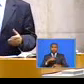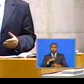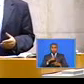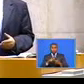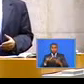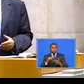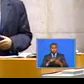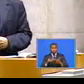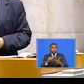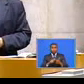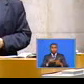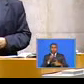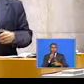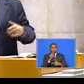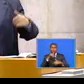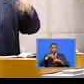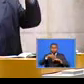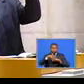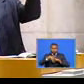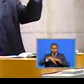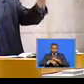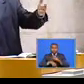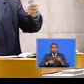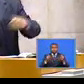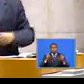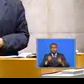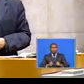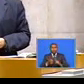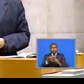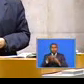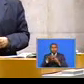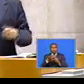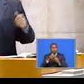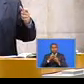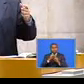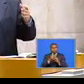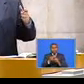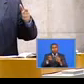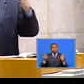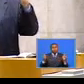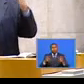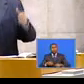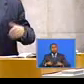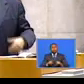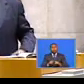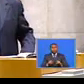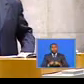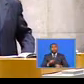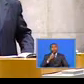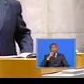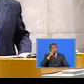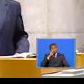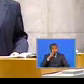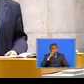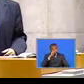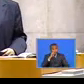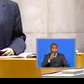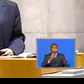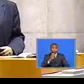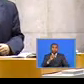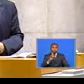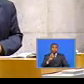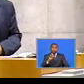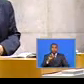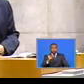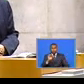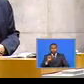de infiltração, que podem corroer suas ferragens, que podem levar a graves acidentes na cidade de São